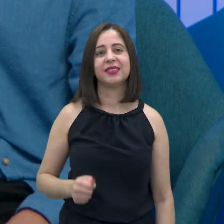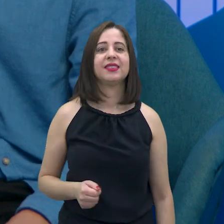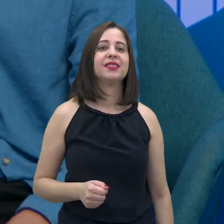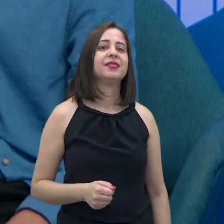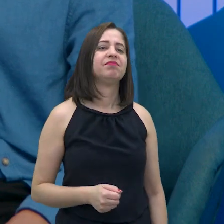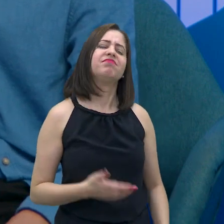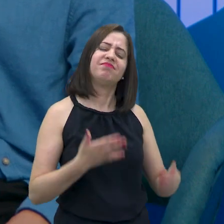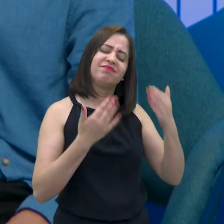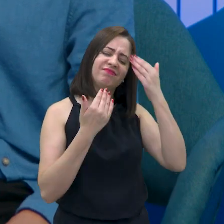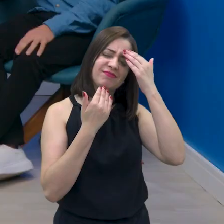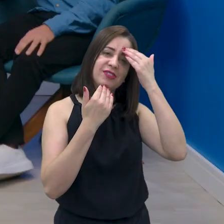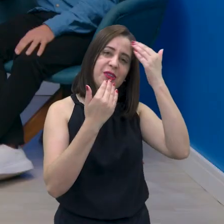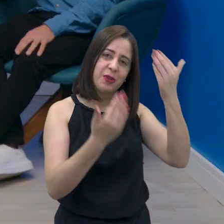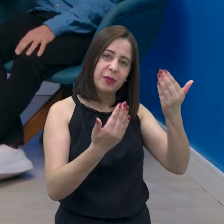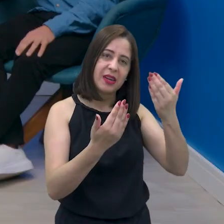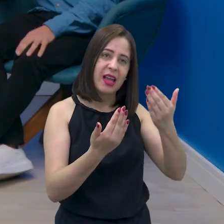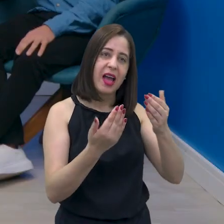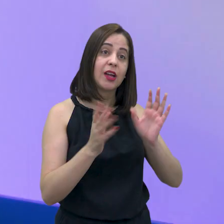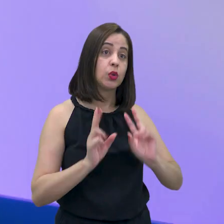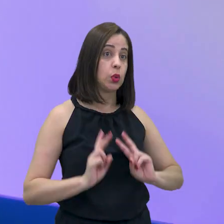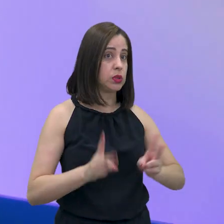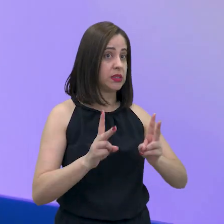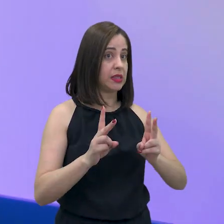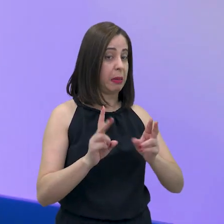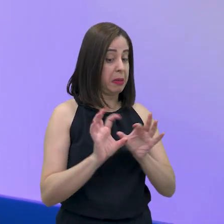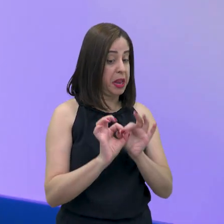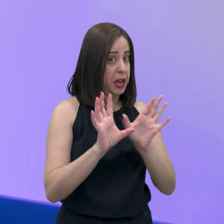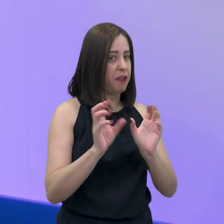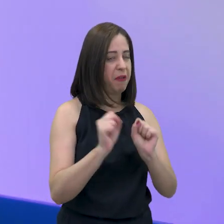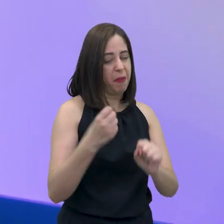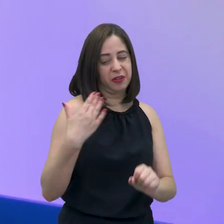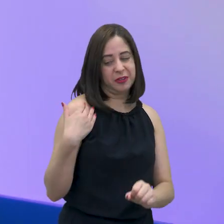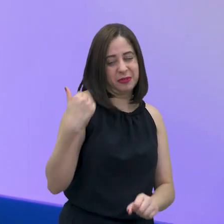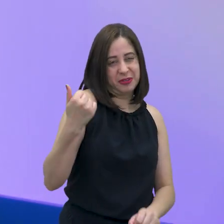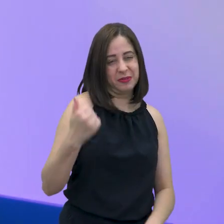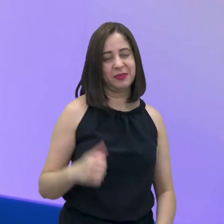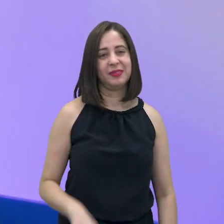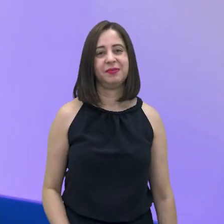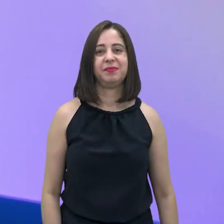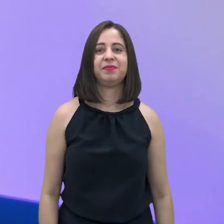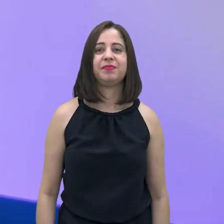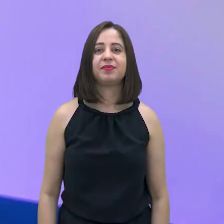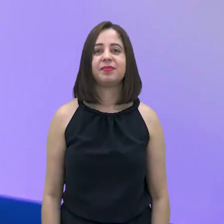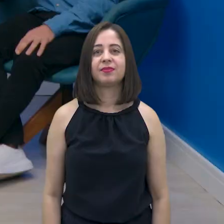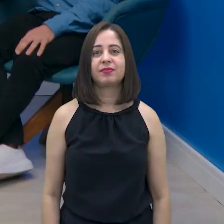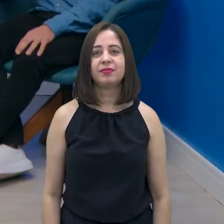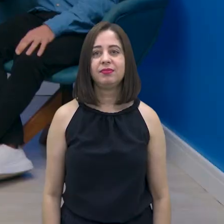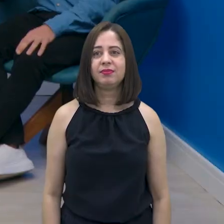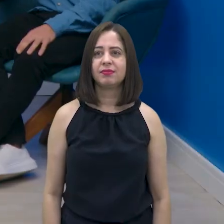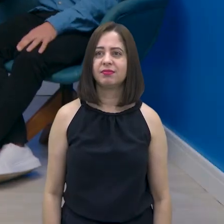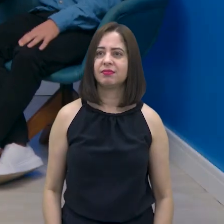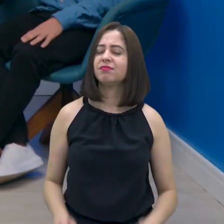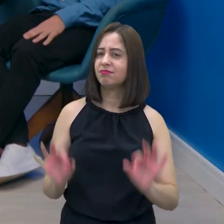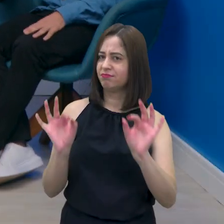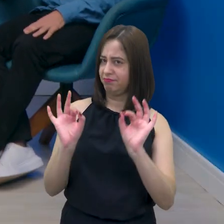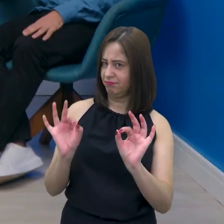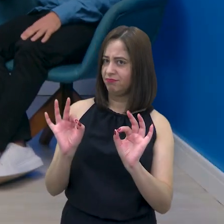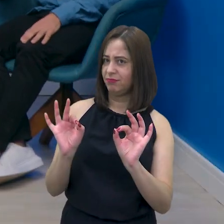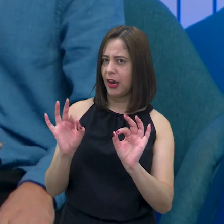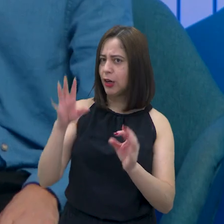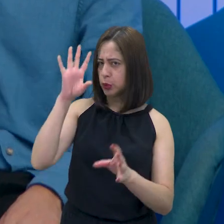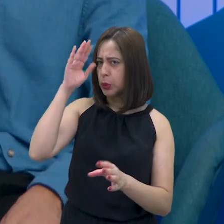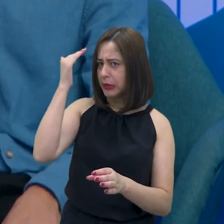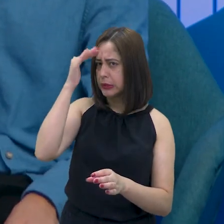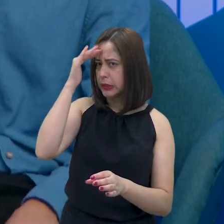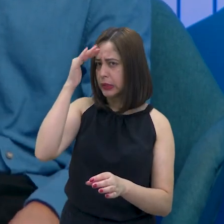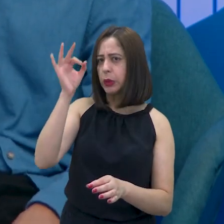aqui no Cidadania em Pauta. Eu que agradeço, fico sempre à disposição para as mais entrevistas e informações. Ótimo. Matheus, recado